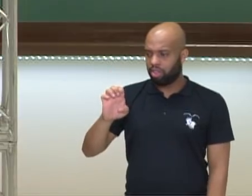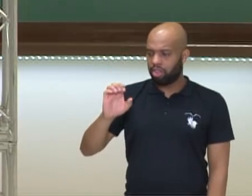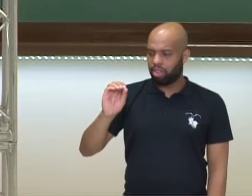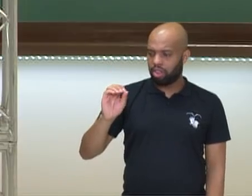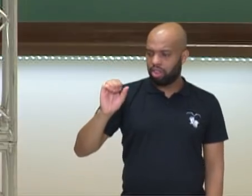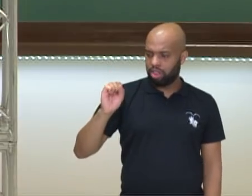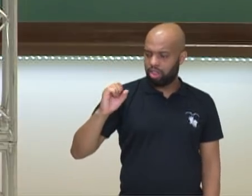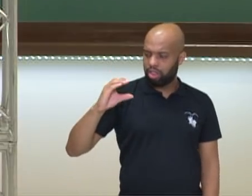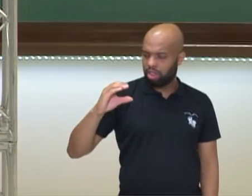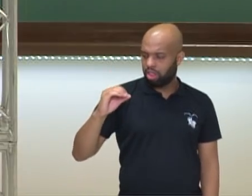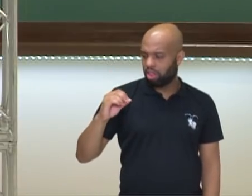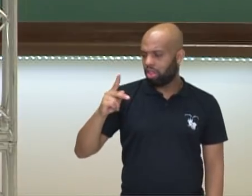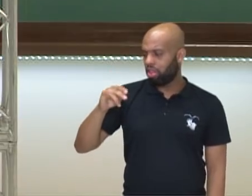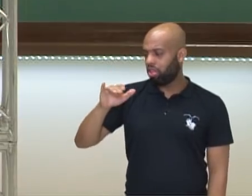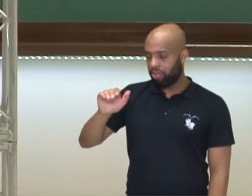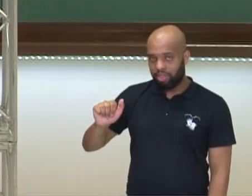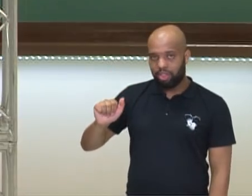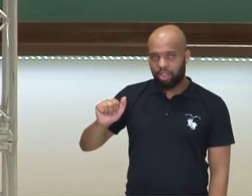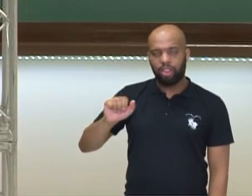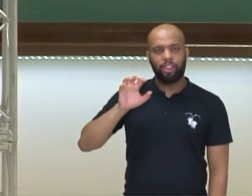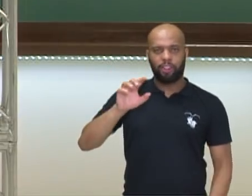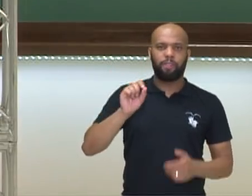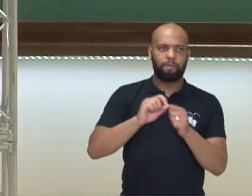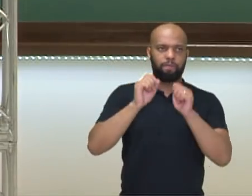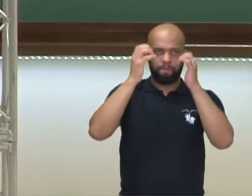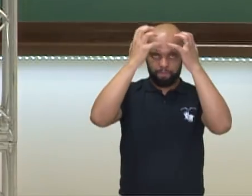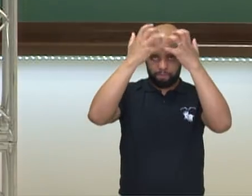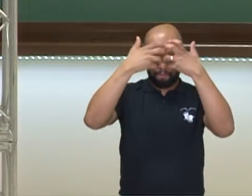cérebro seja enganado dessa forma, ok?